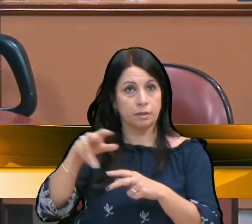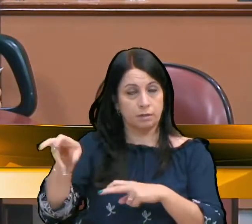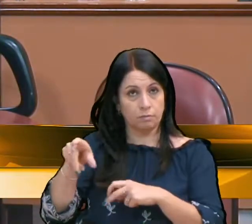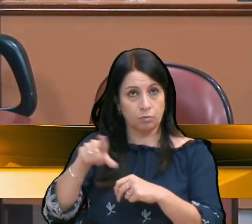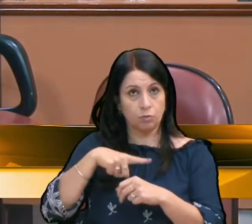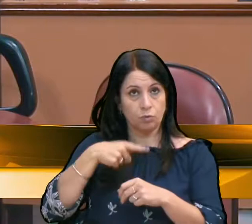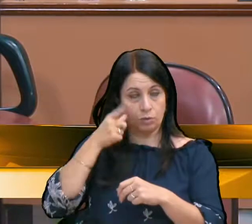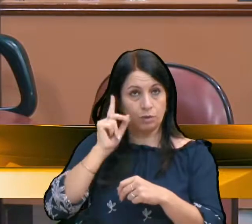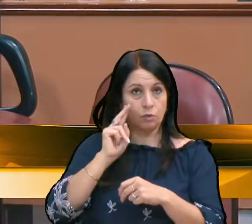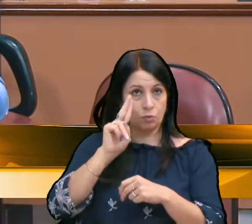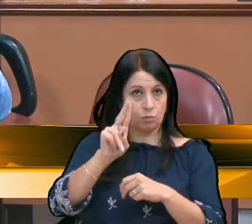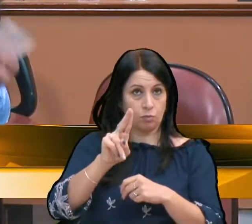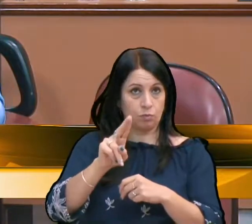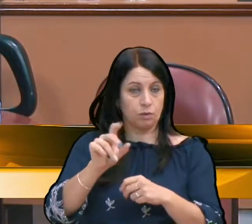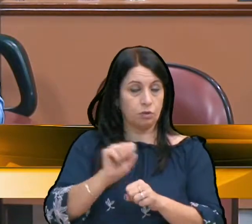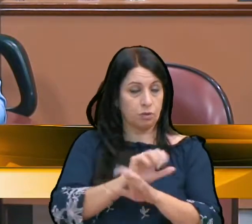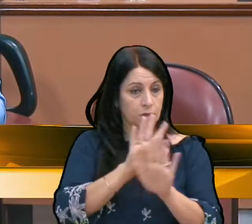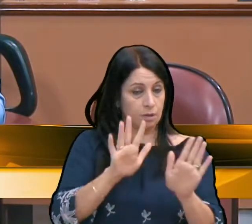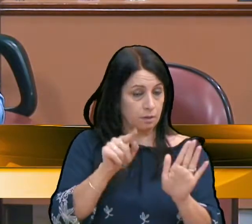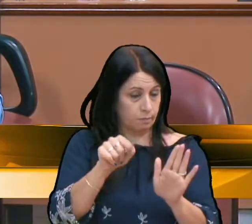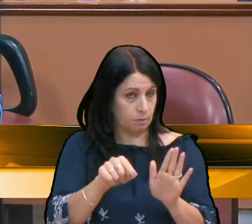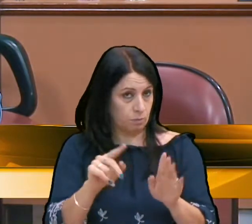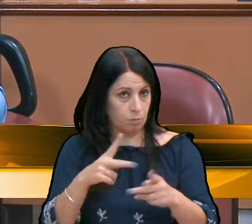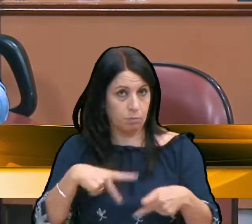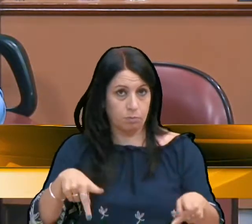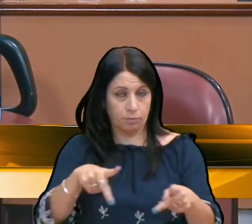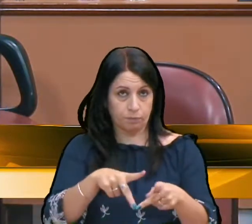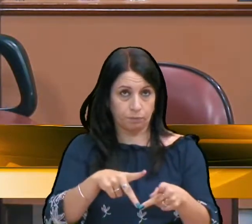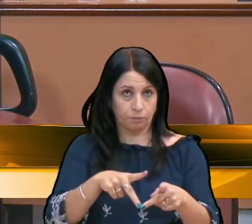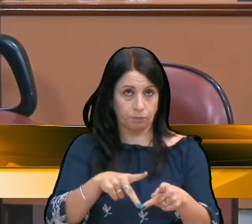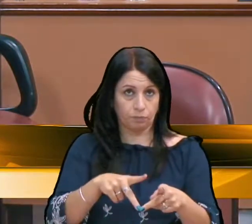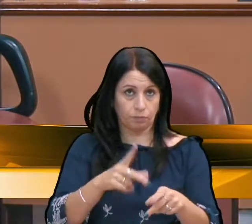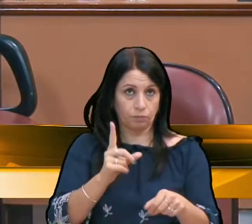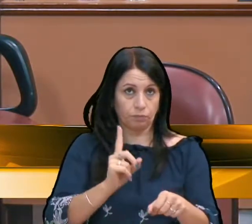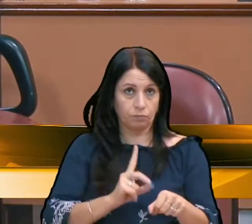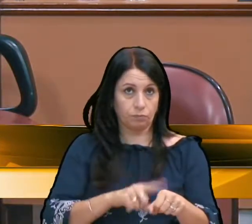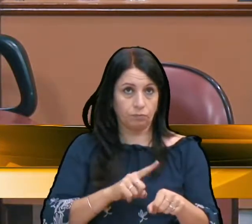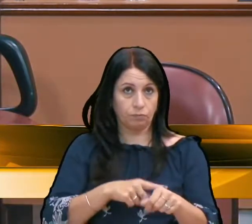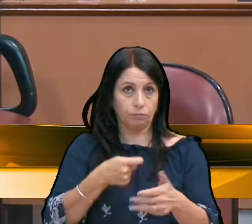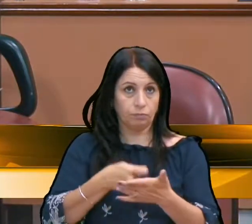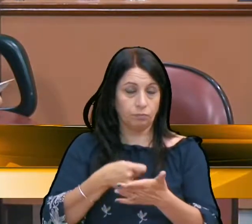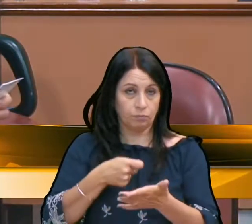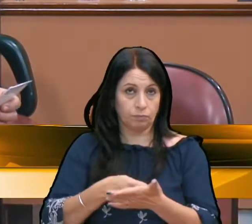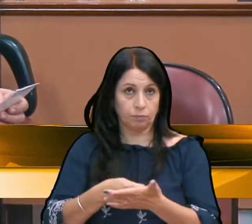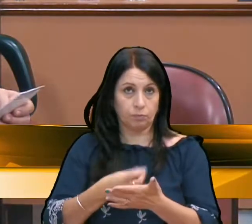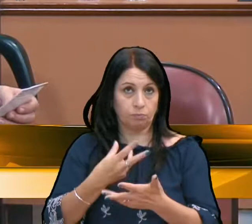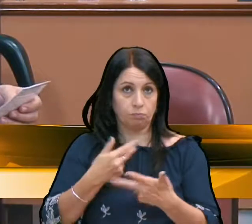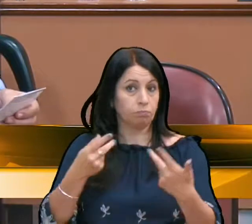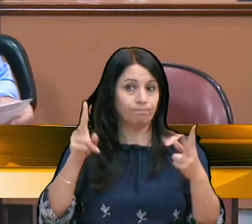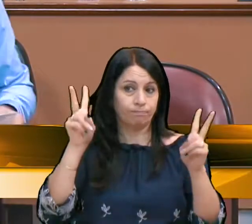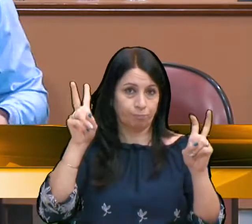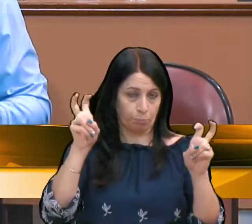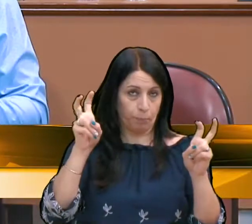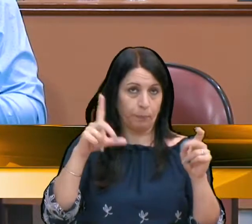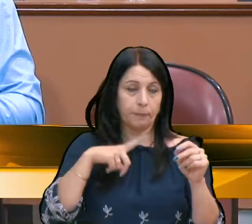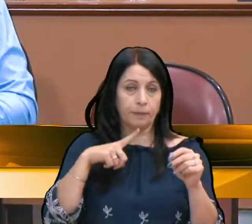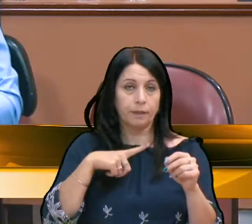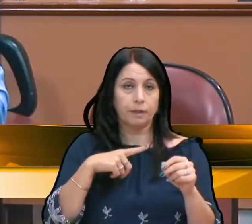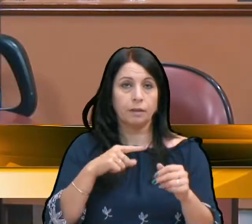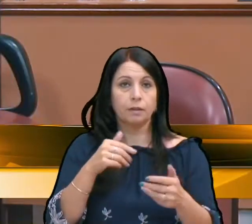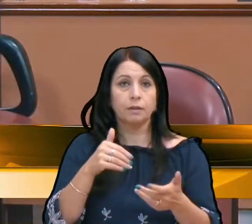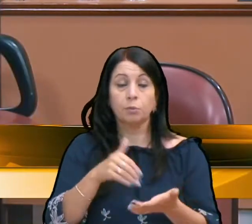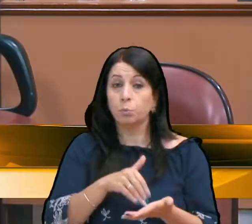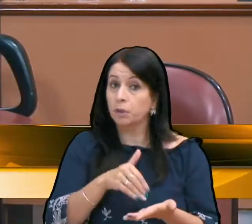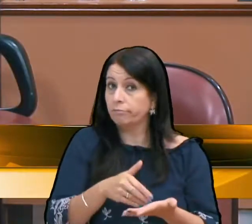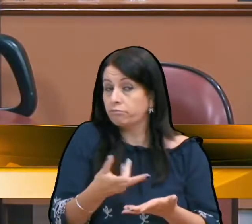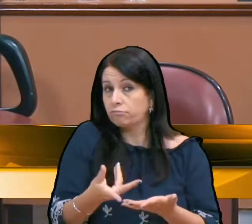deixar esse esclarecimento. A todo momento a gente é cobrado em vários assuntos, a gente tem no mínimo